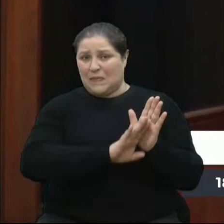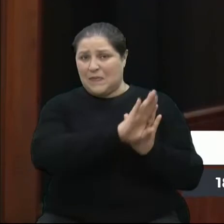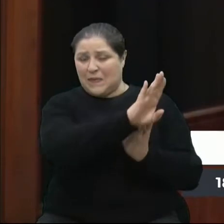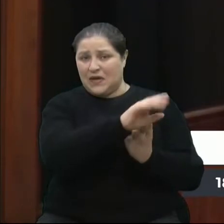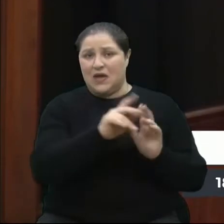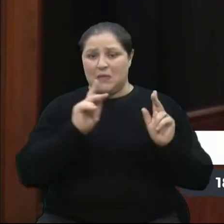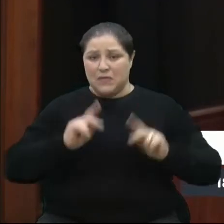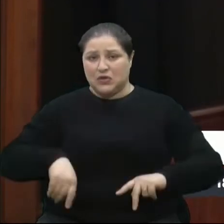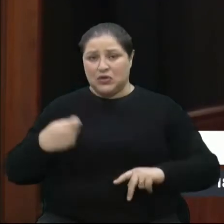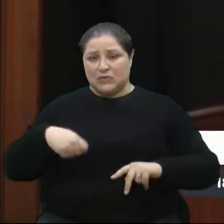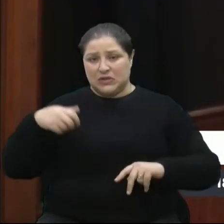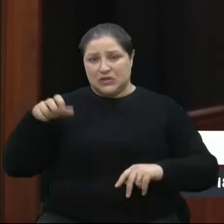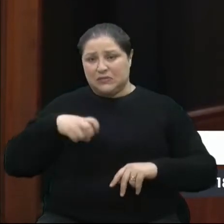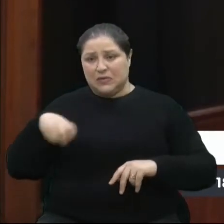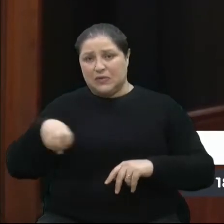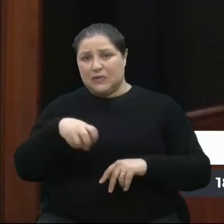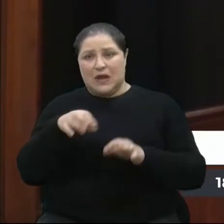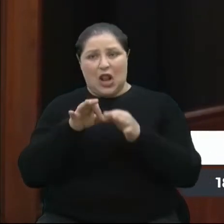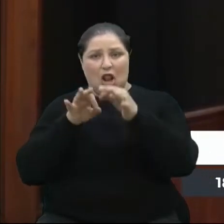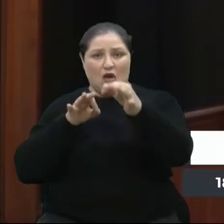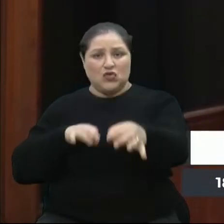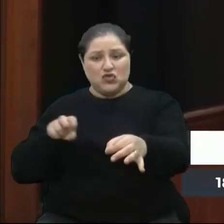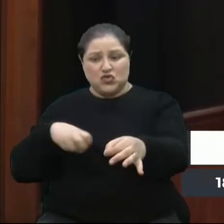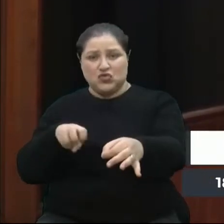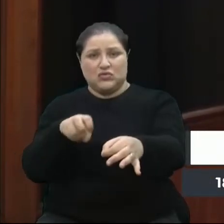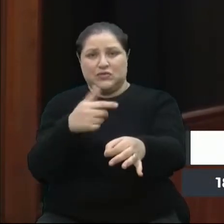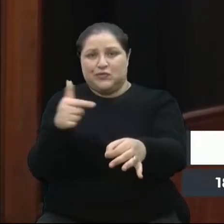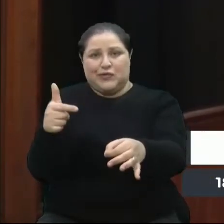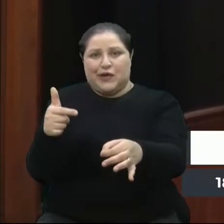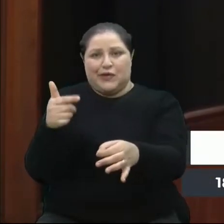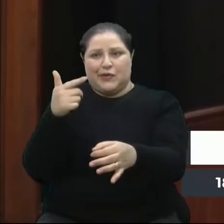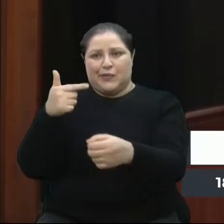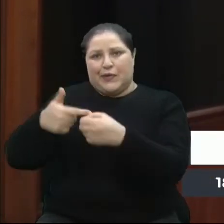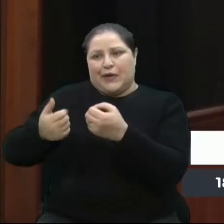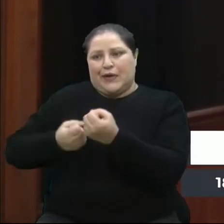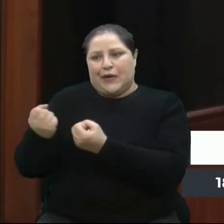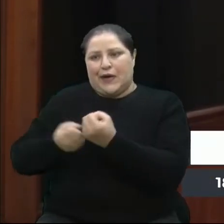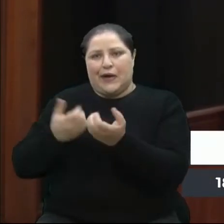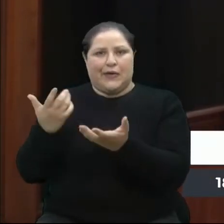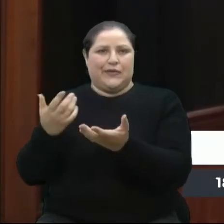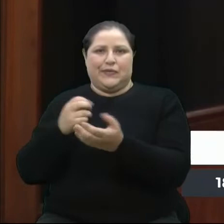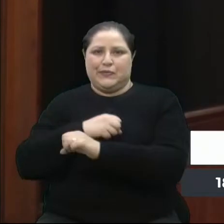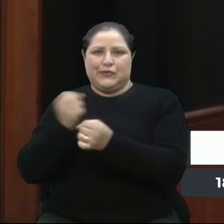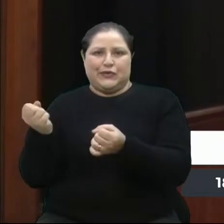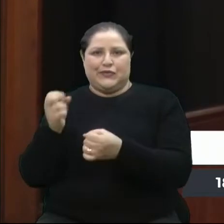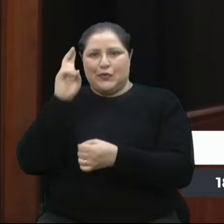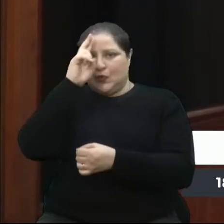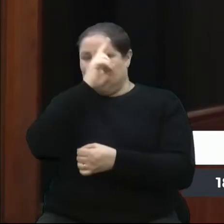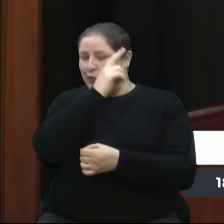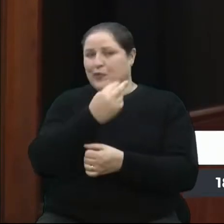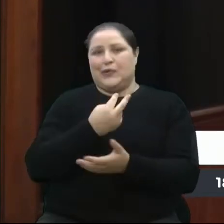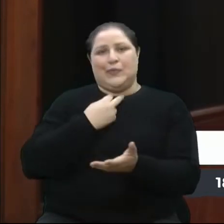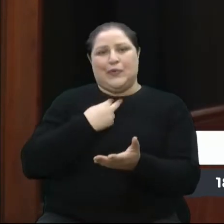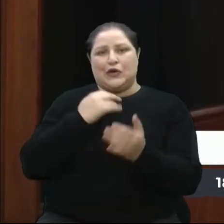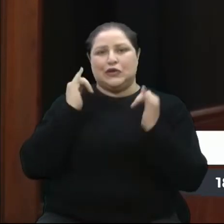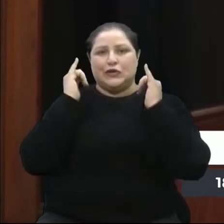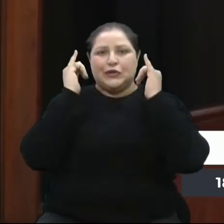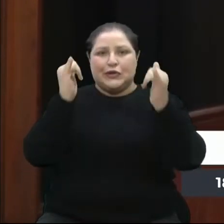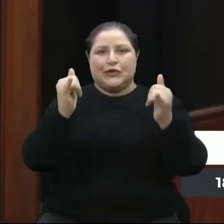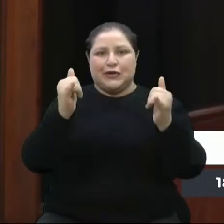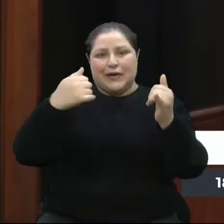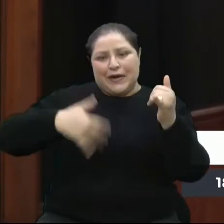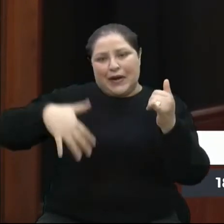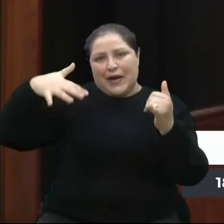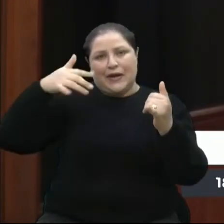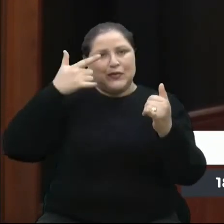trajetos a pé, de carro não dá mais. Uber está insustentável, quem antes utilizava Uber, o transporte coletivo segue caro, ineficaz